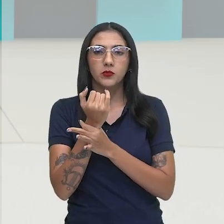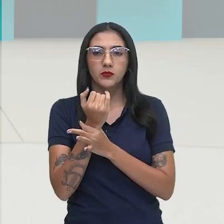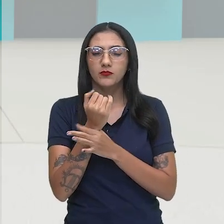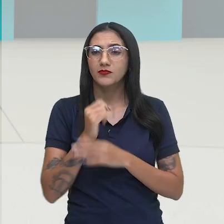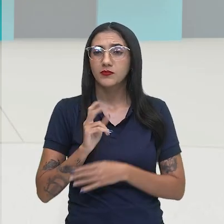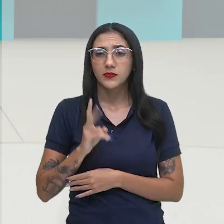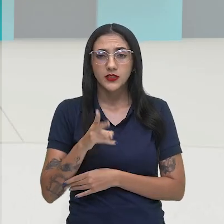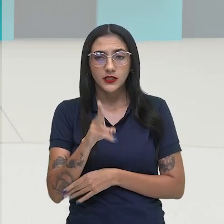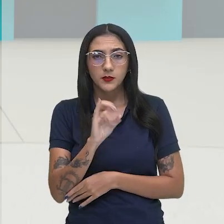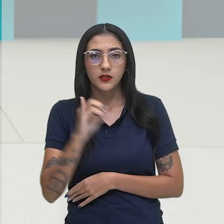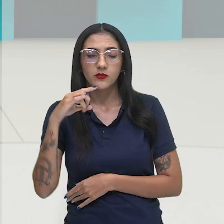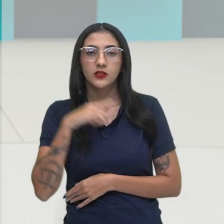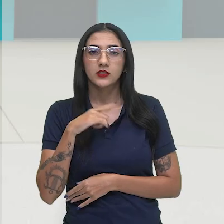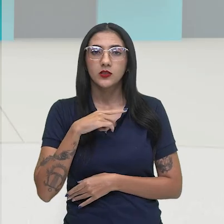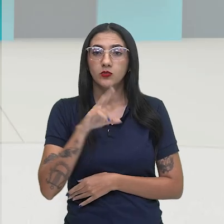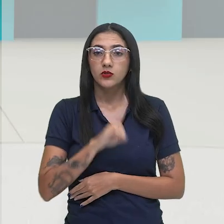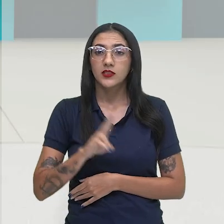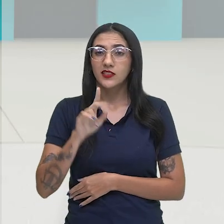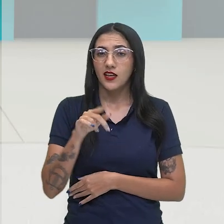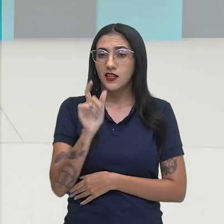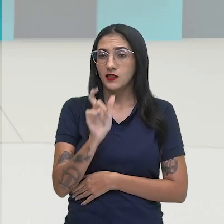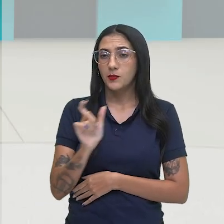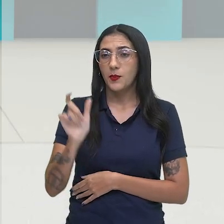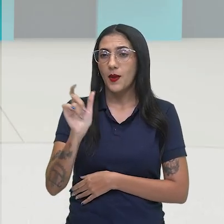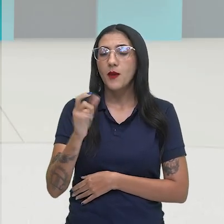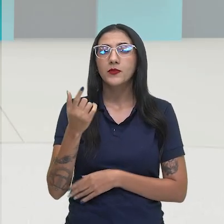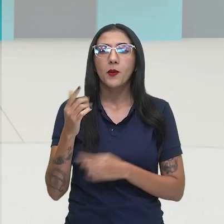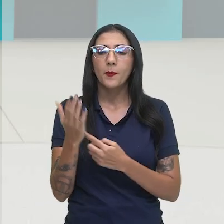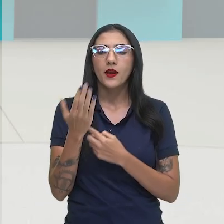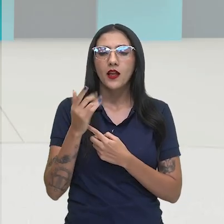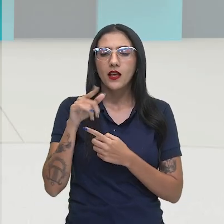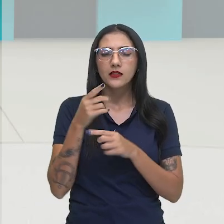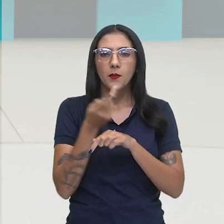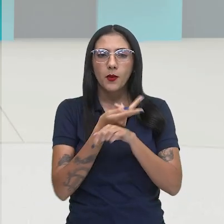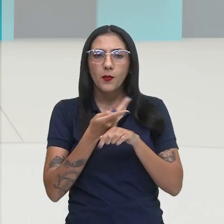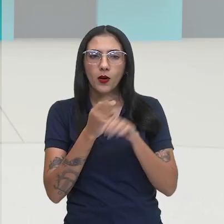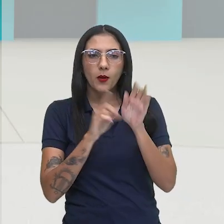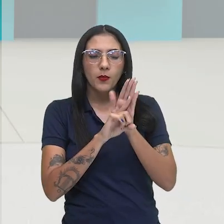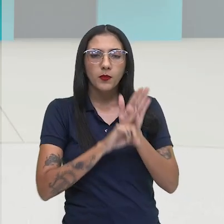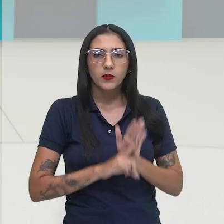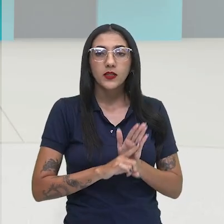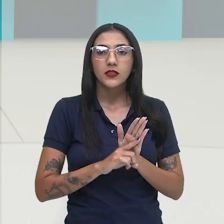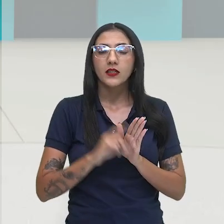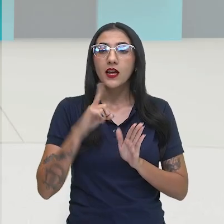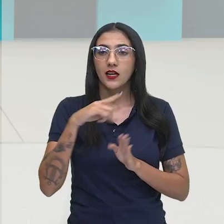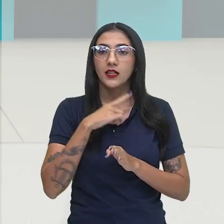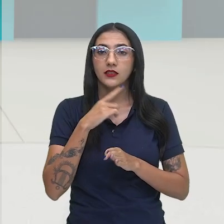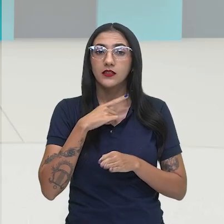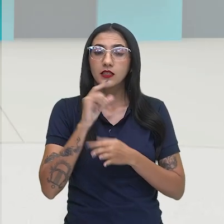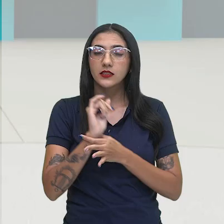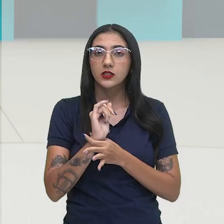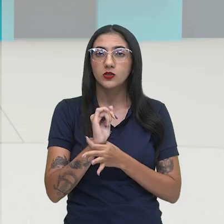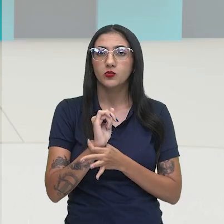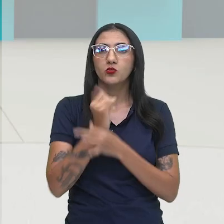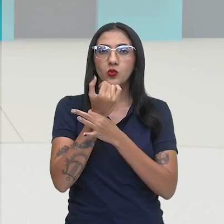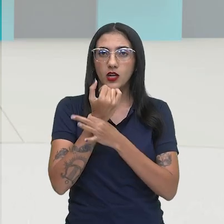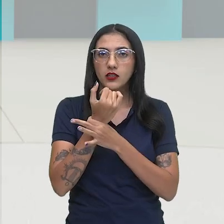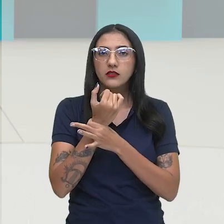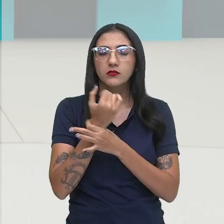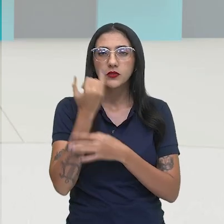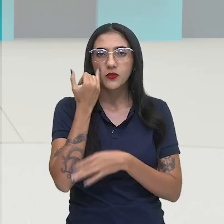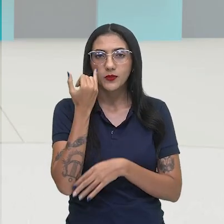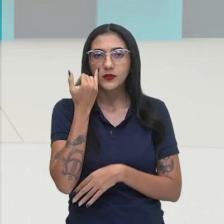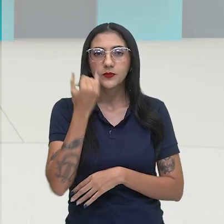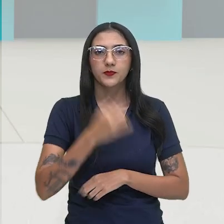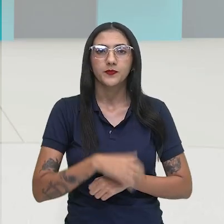todas as vezes que vocês tiverem isso aqui, indica que essa busca está sendo feita de forma segura,